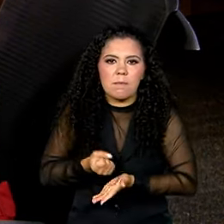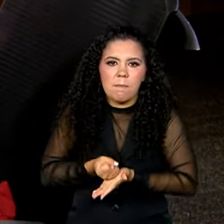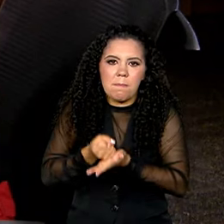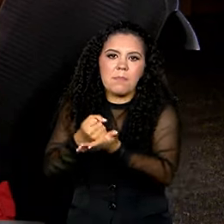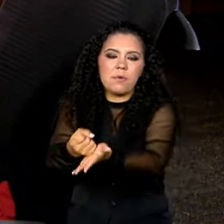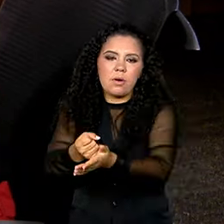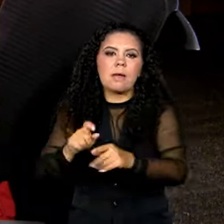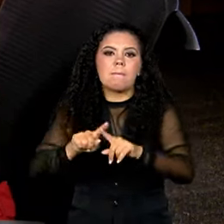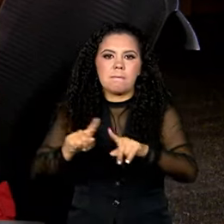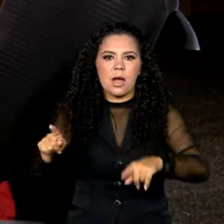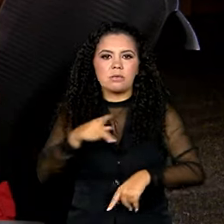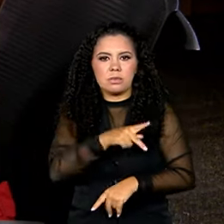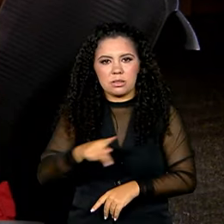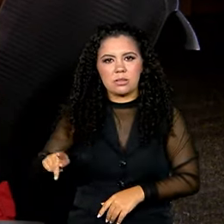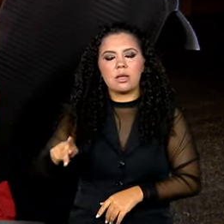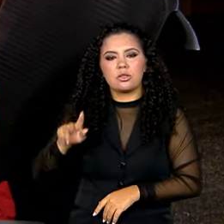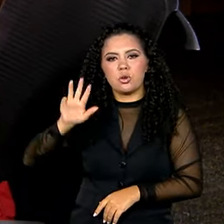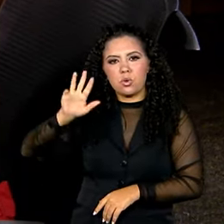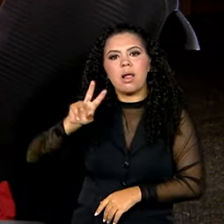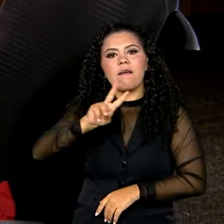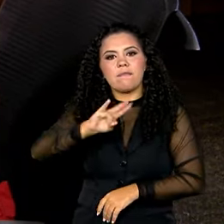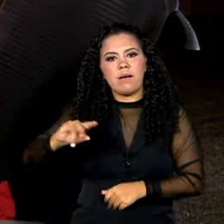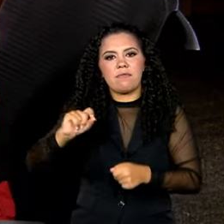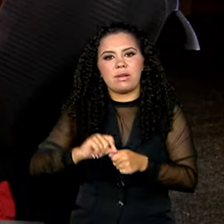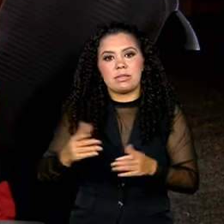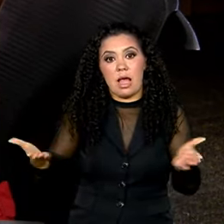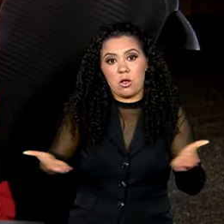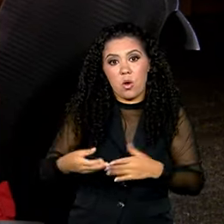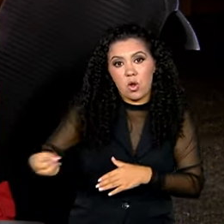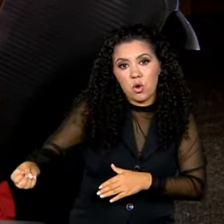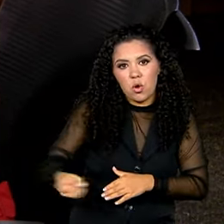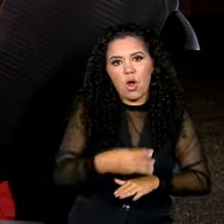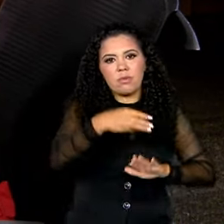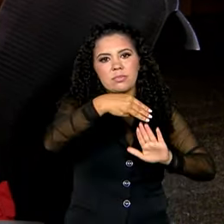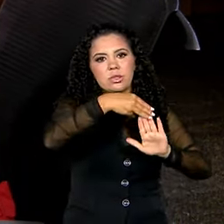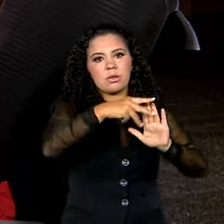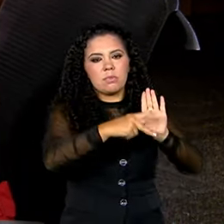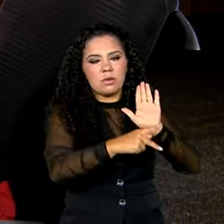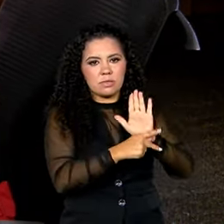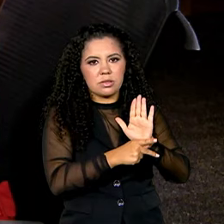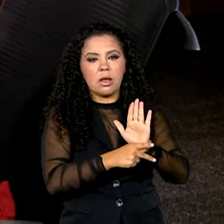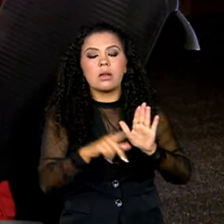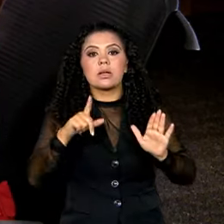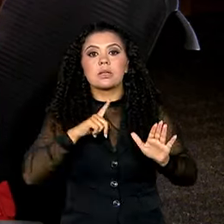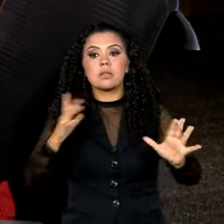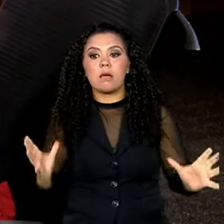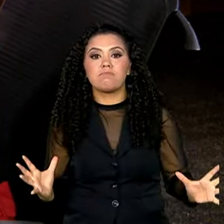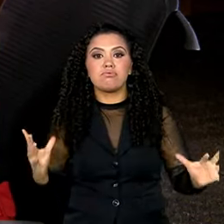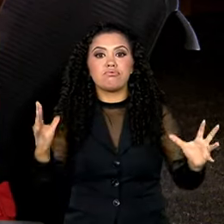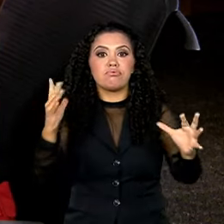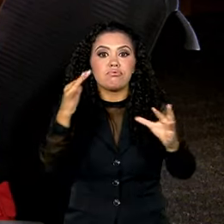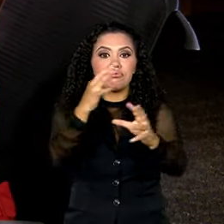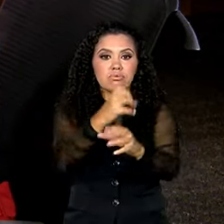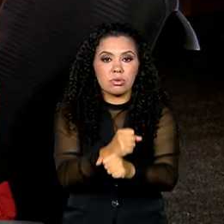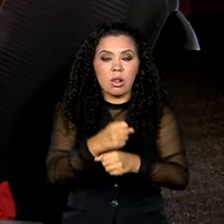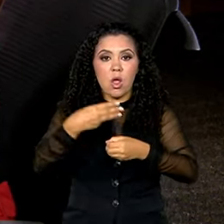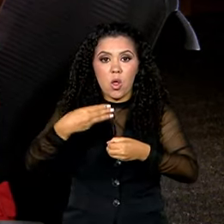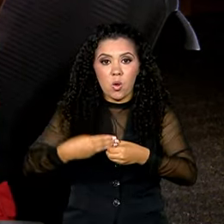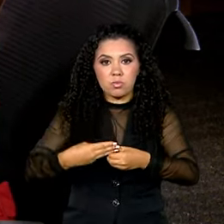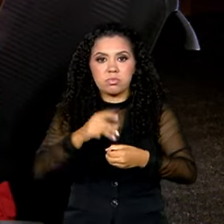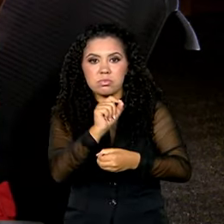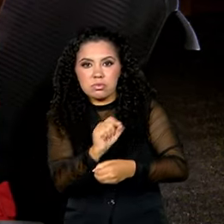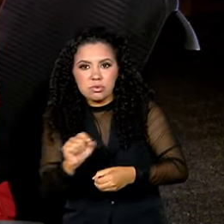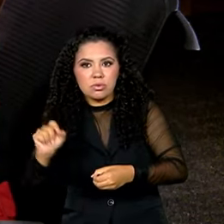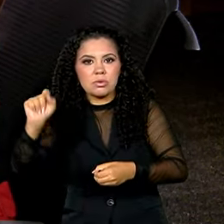vai estar editando uma nova medida provisória agora em que a totalidade dos municípios atingidos e reconhecidos pelo Ministério do